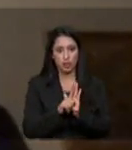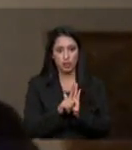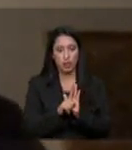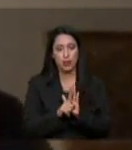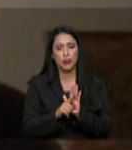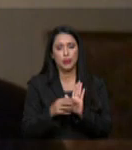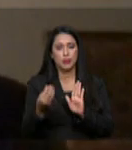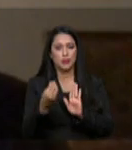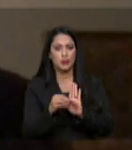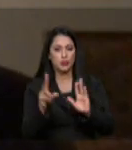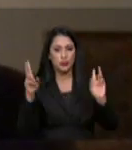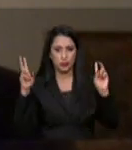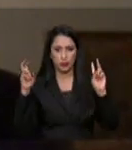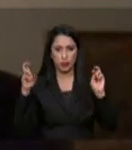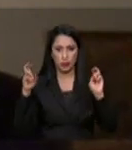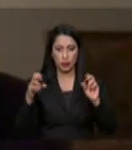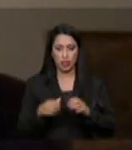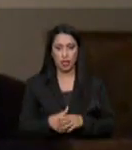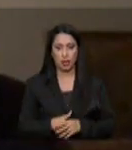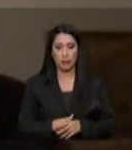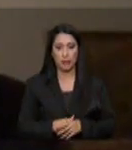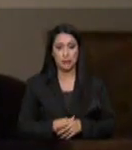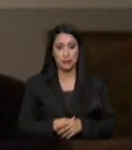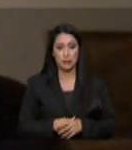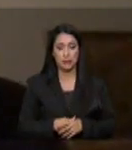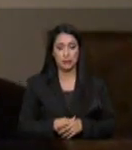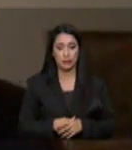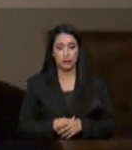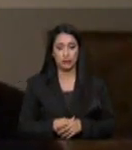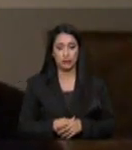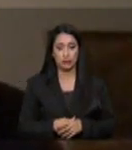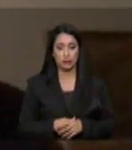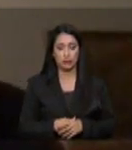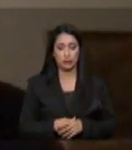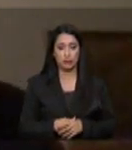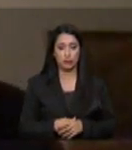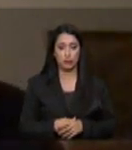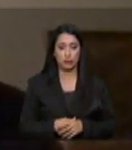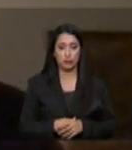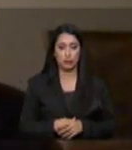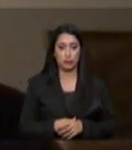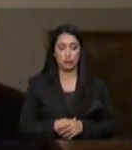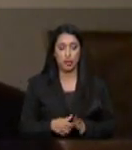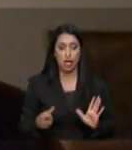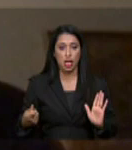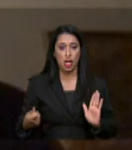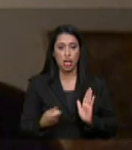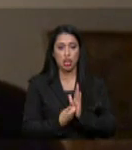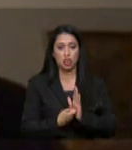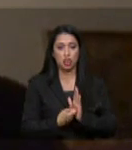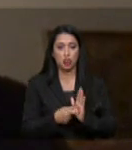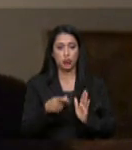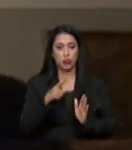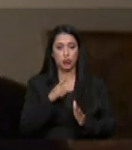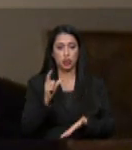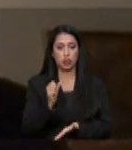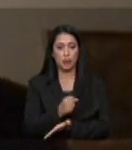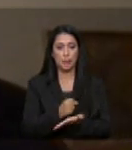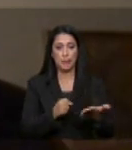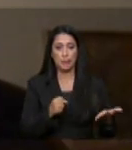que trata da matéria nesse aspecto eu registro que a denúncia nota